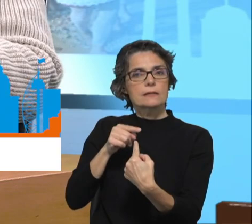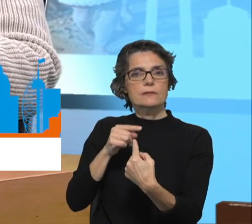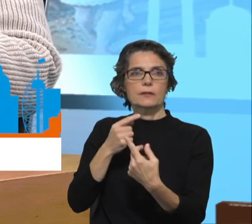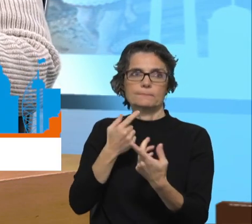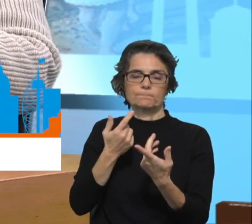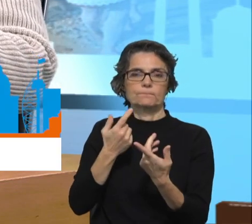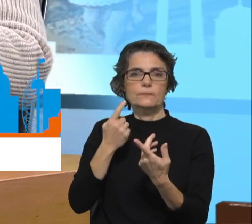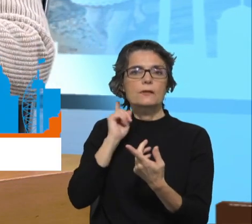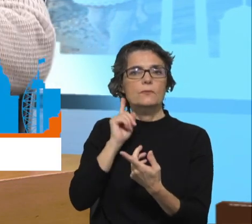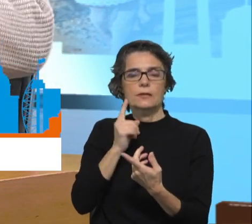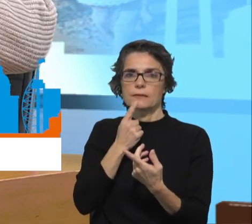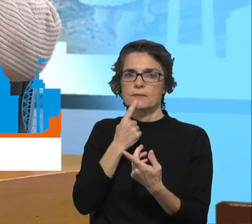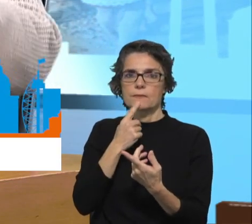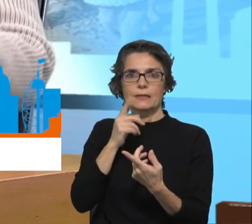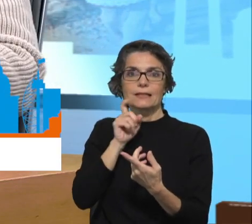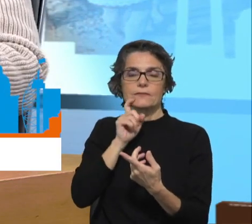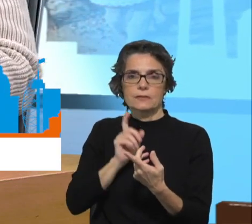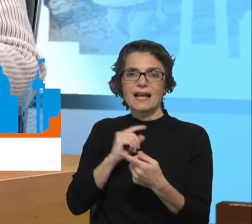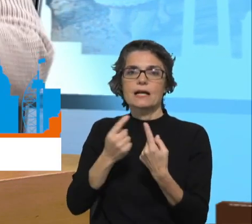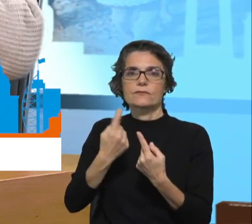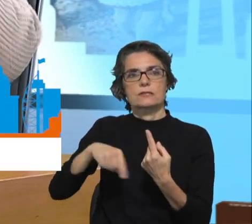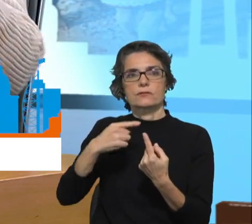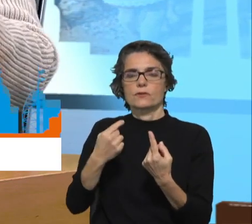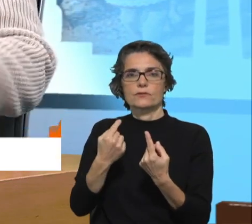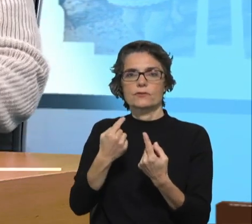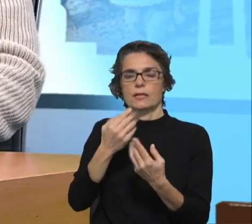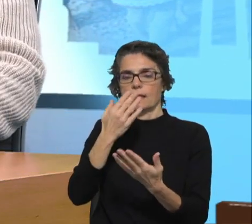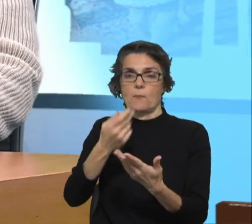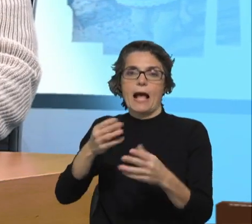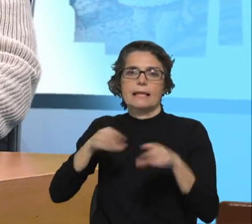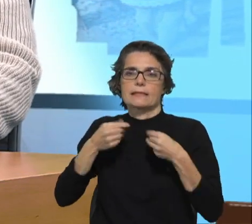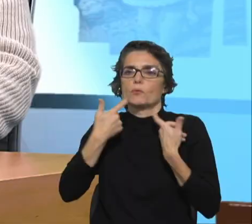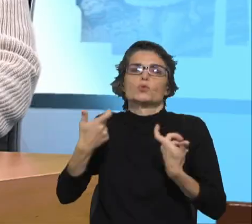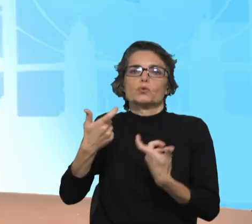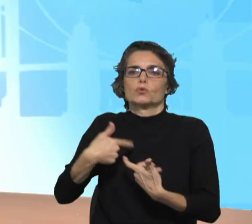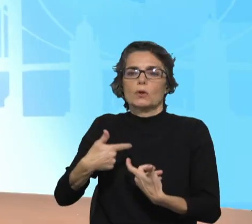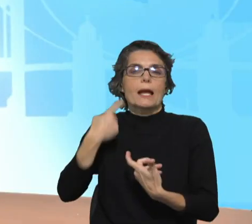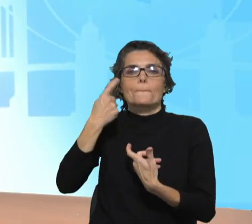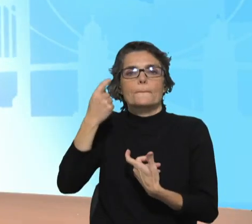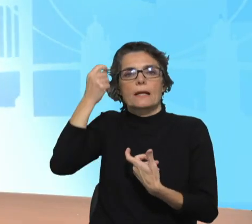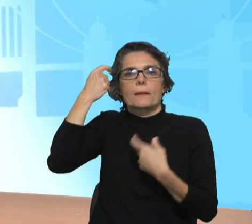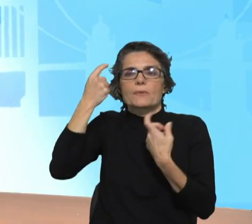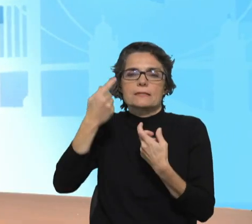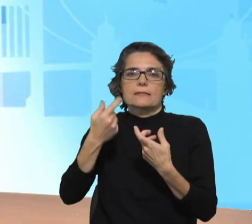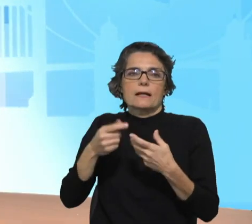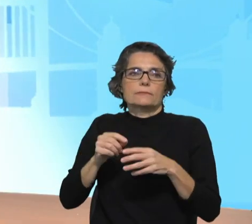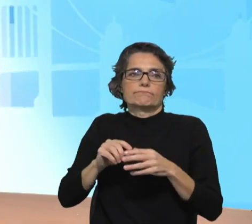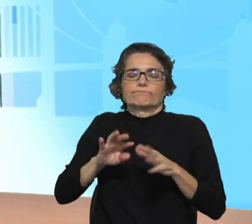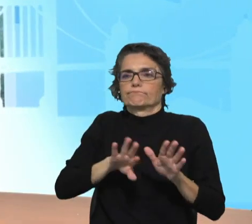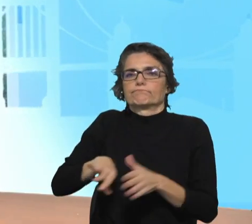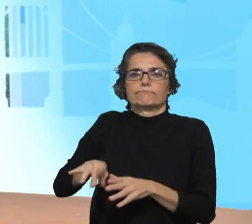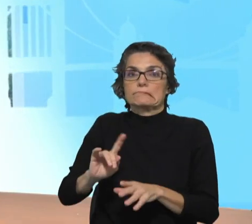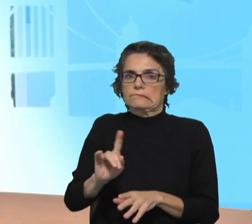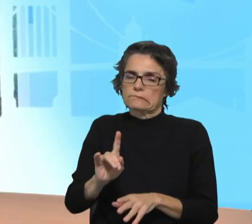pensamento crítico, mas à cegueira, à crítica, que é aceitar tudo aquilo que nos aparece. Até à apatia. Miguel Pannão,